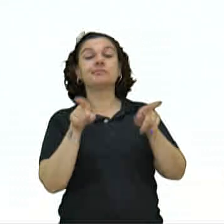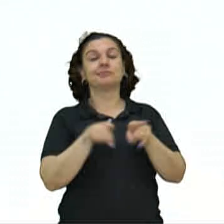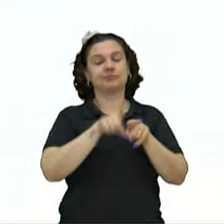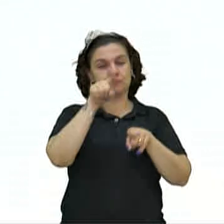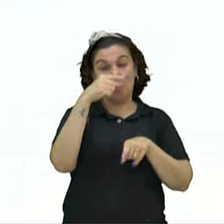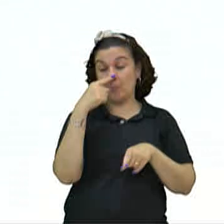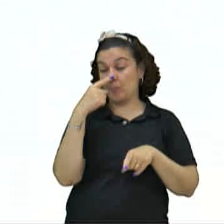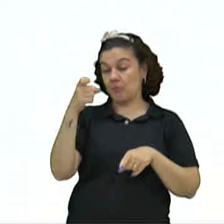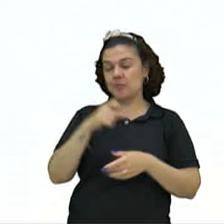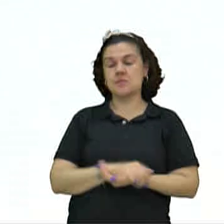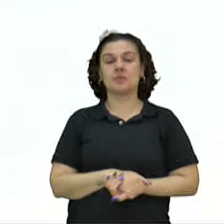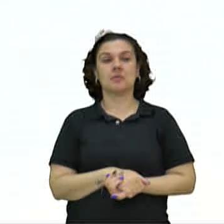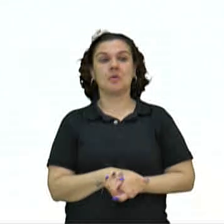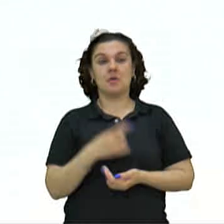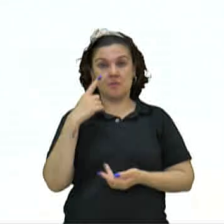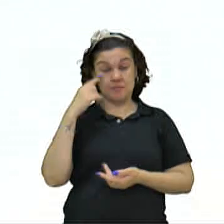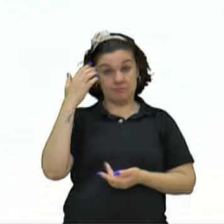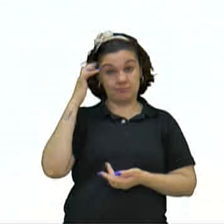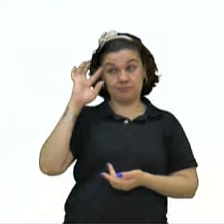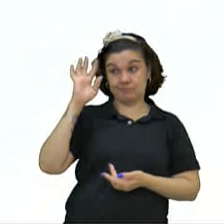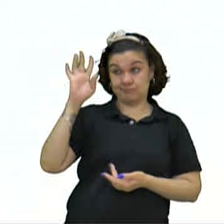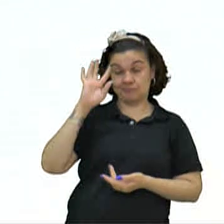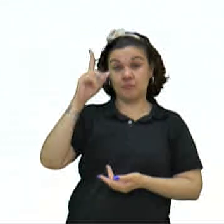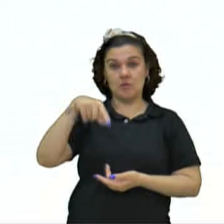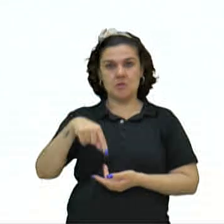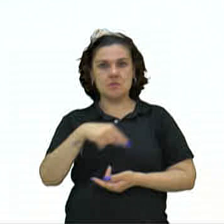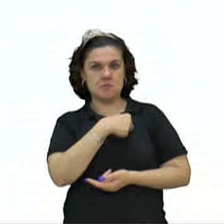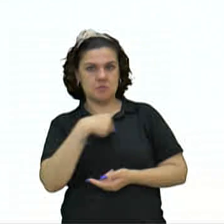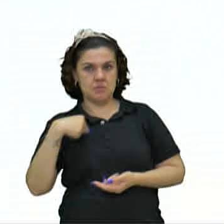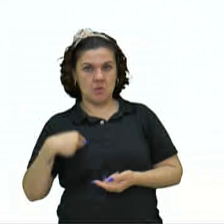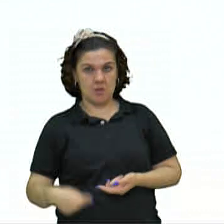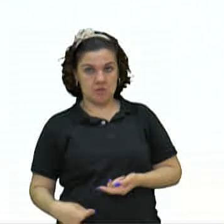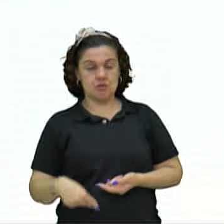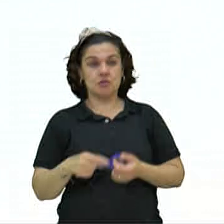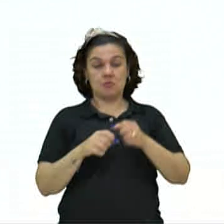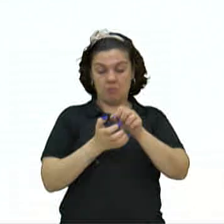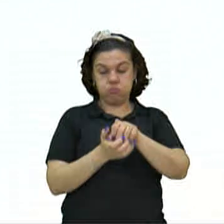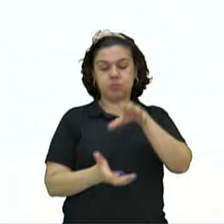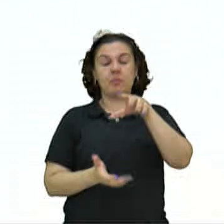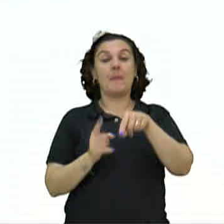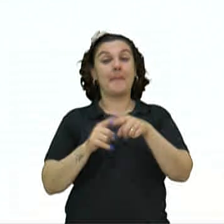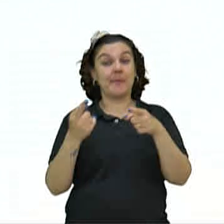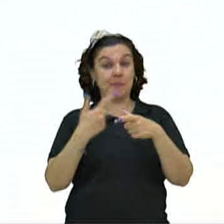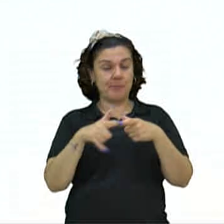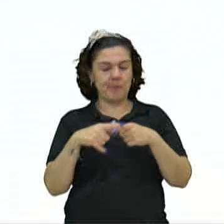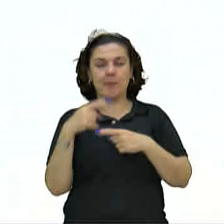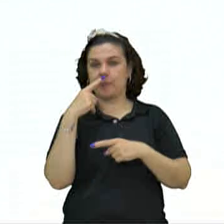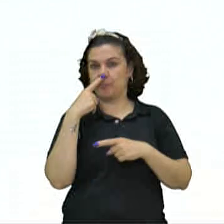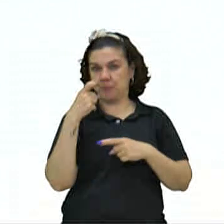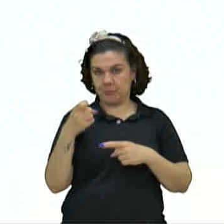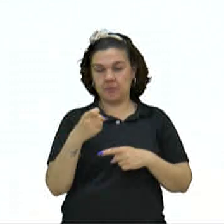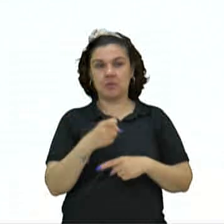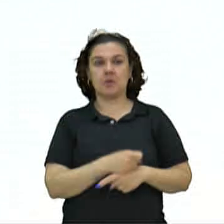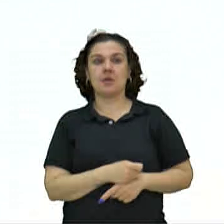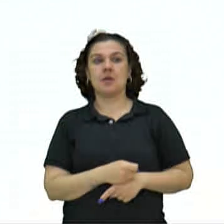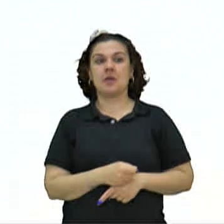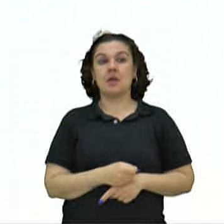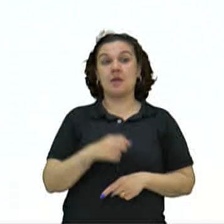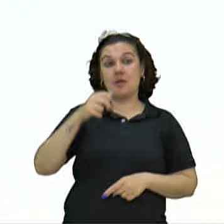né? Se você pensar, isso fez a China crescer, mas tem a questão da poluição, dióxido de